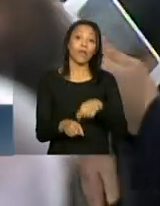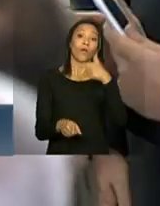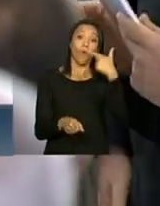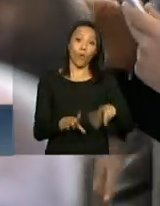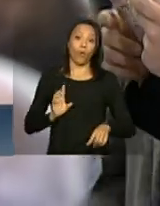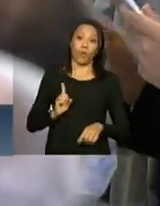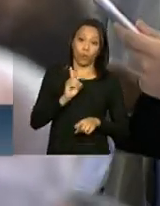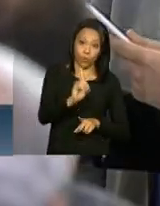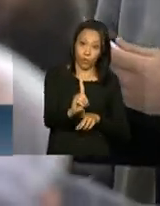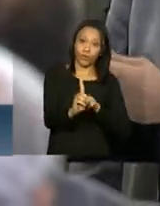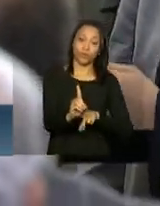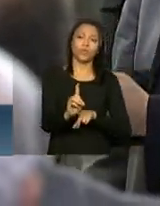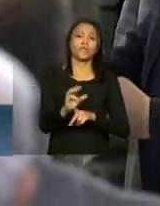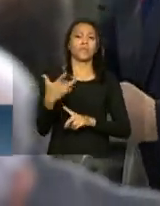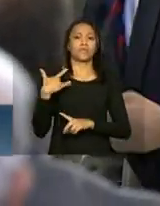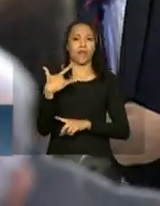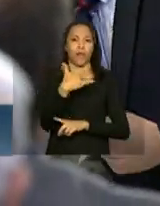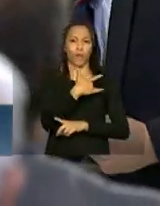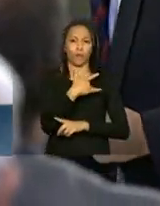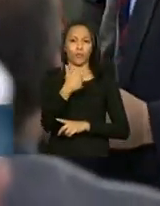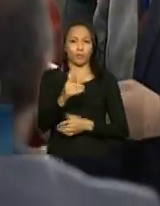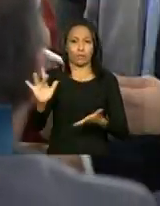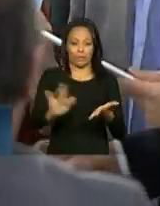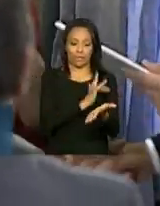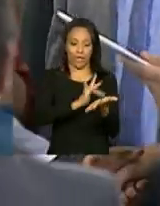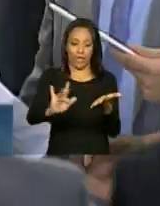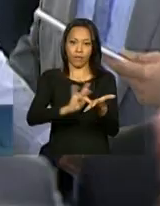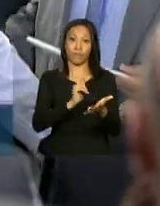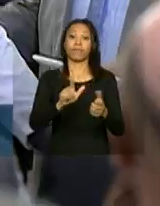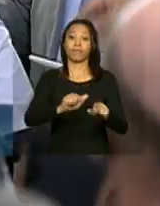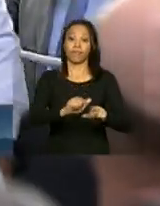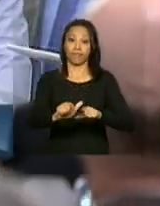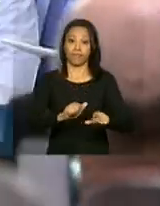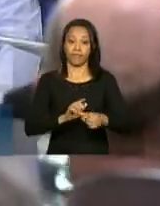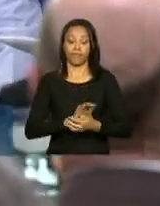da Saúde, tablet de trabalho.